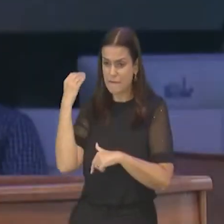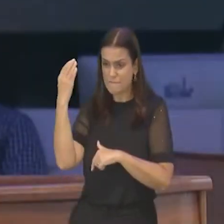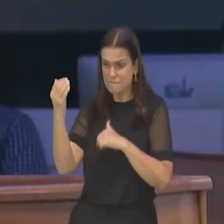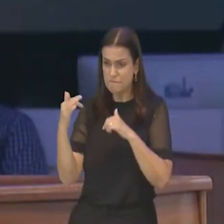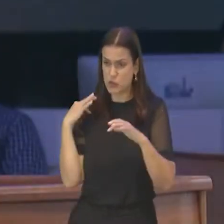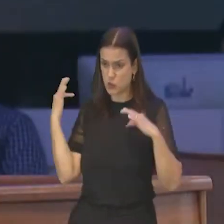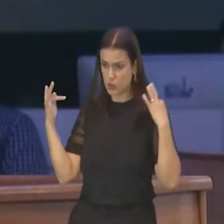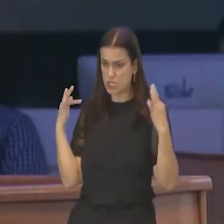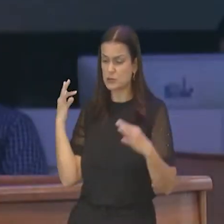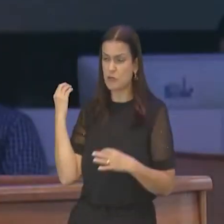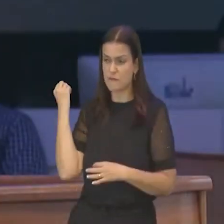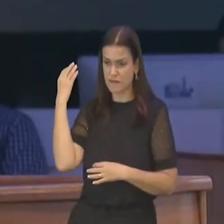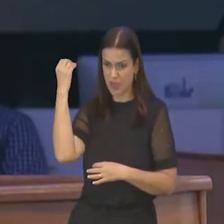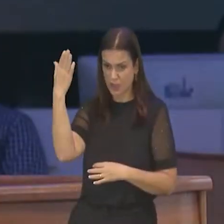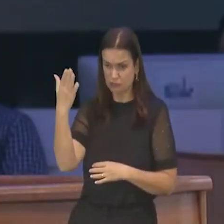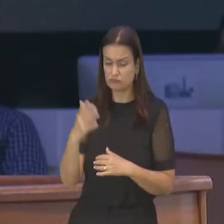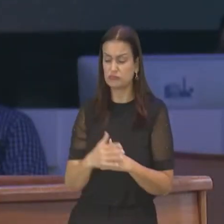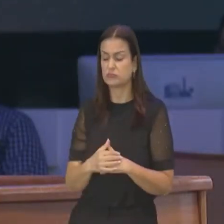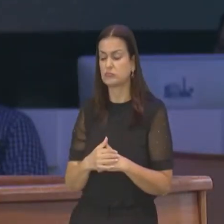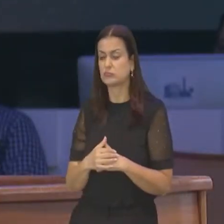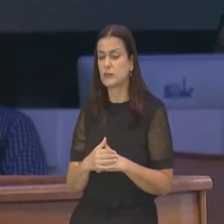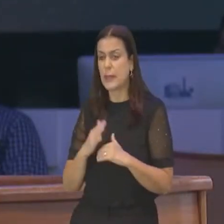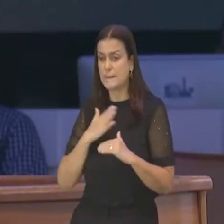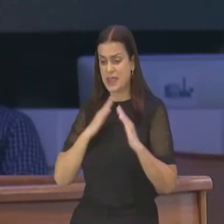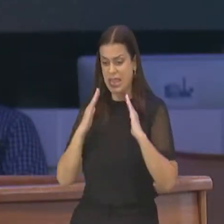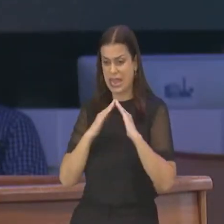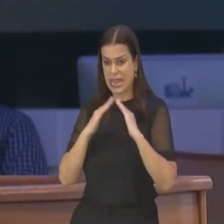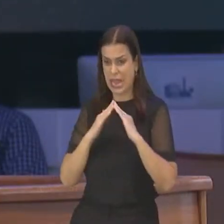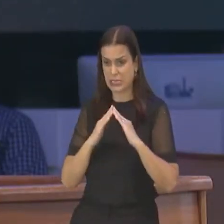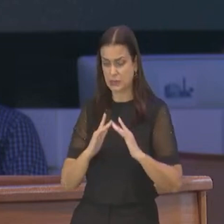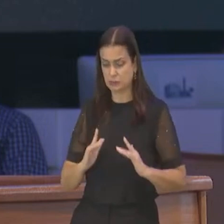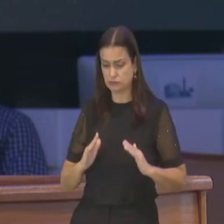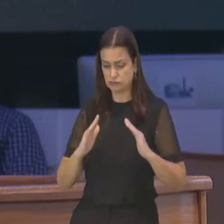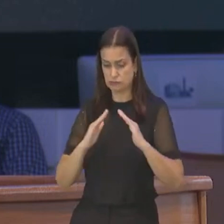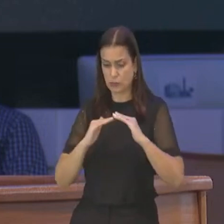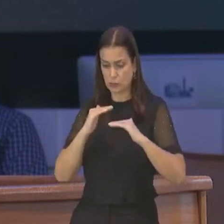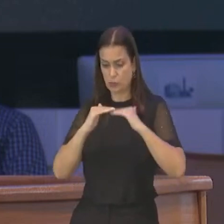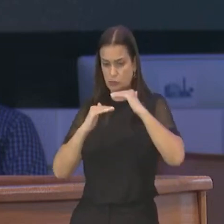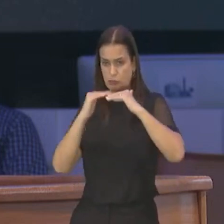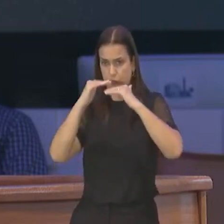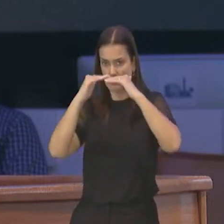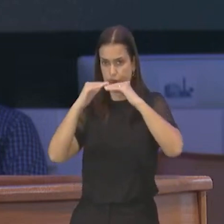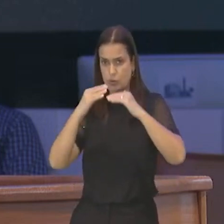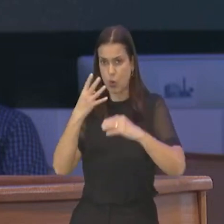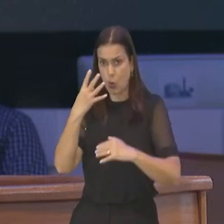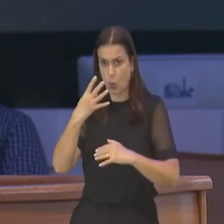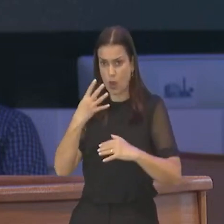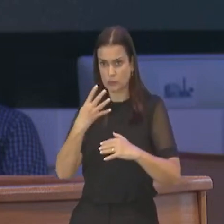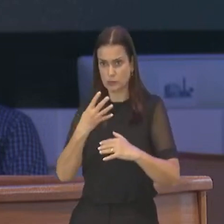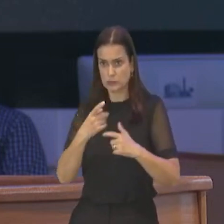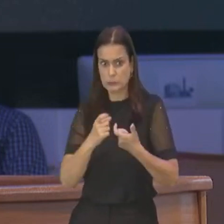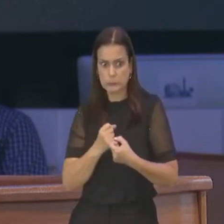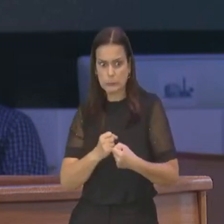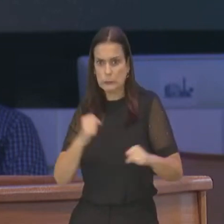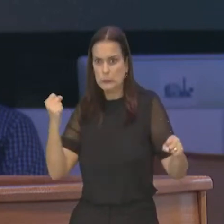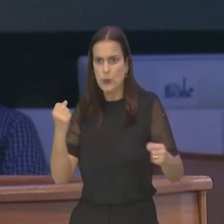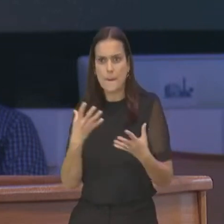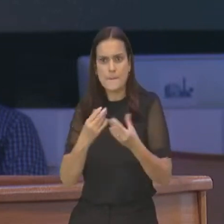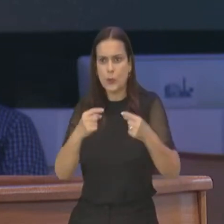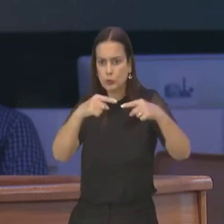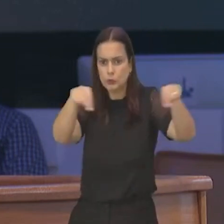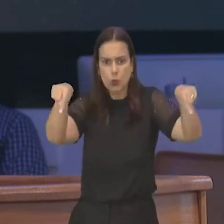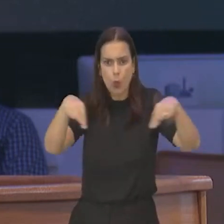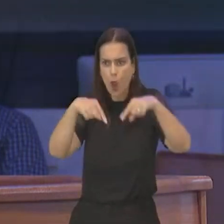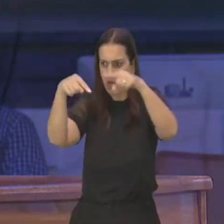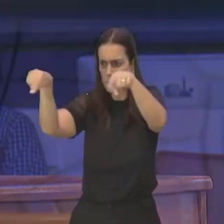A minha casa de 4 andares, 200 metros quadrados por andar, com muitos quartos e